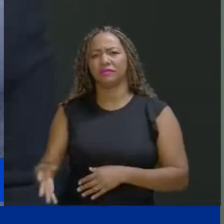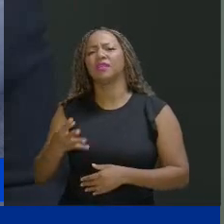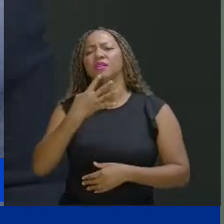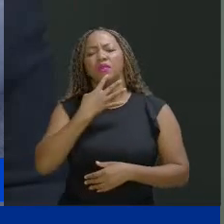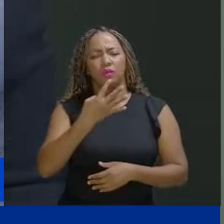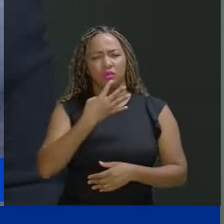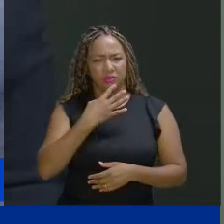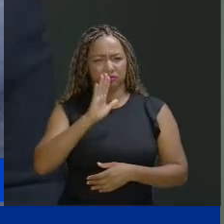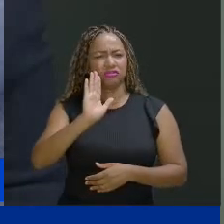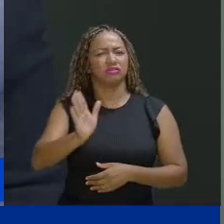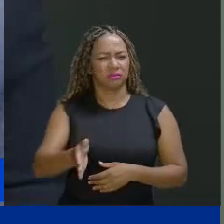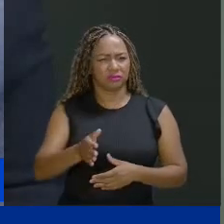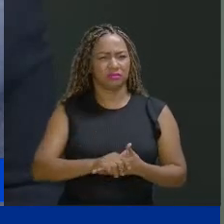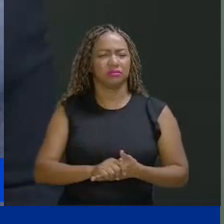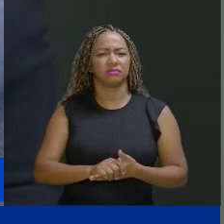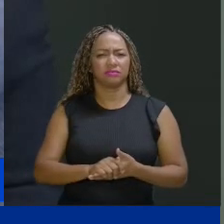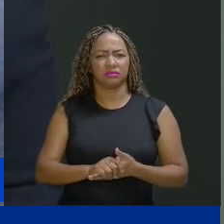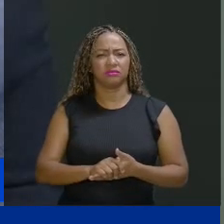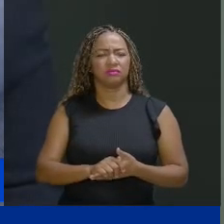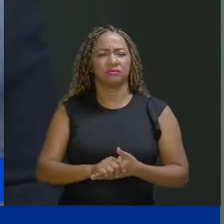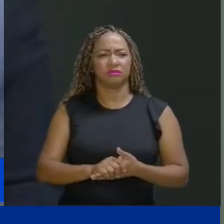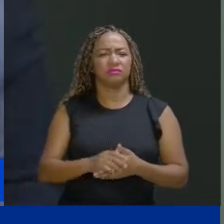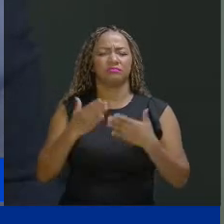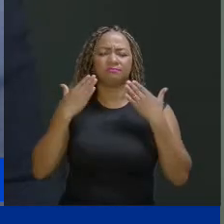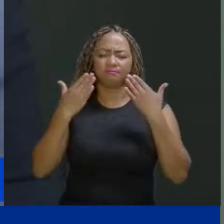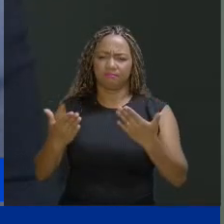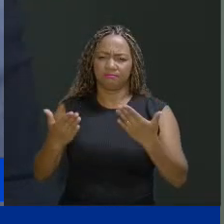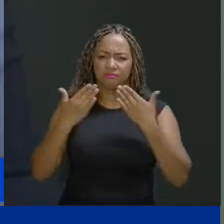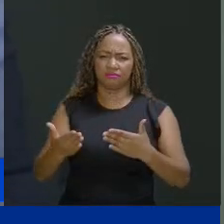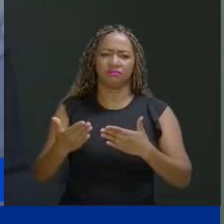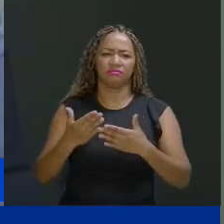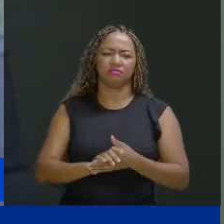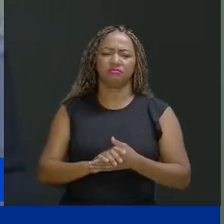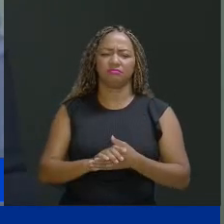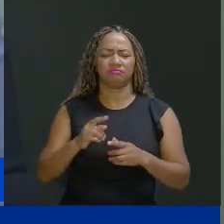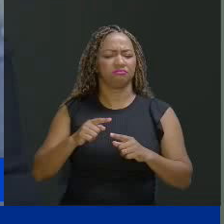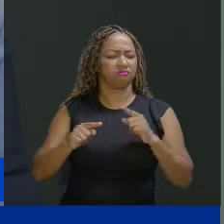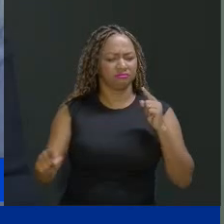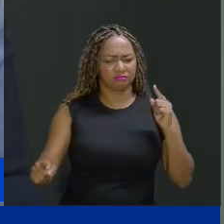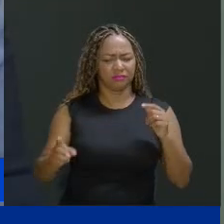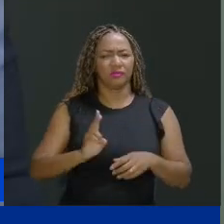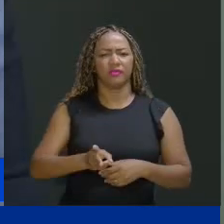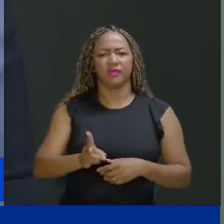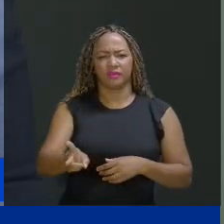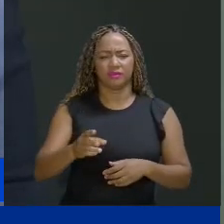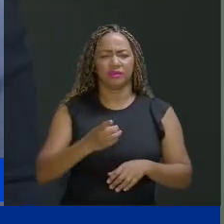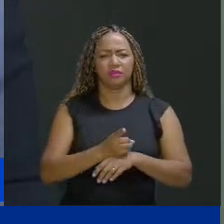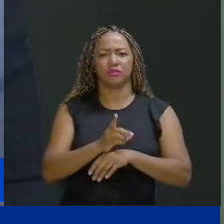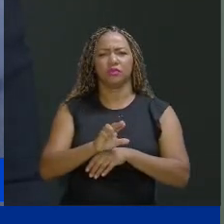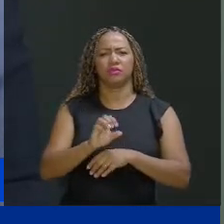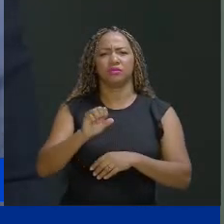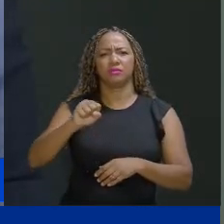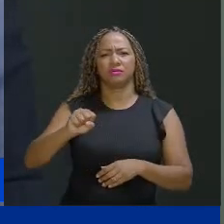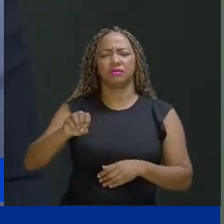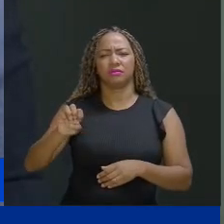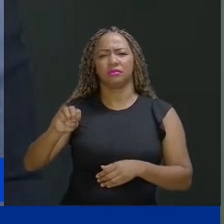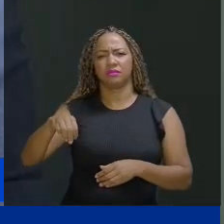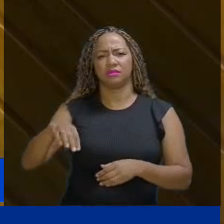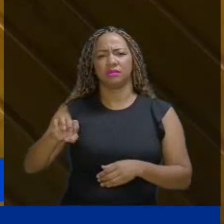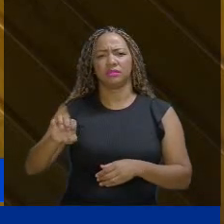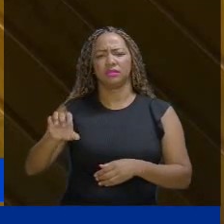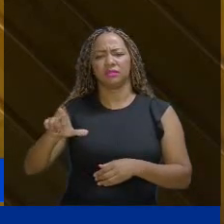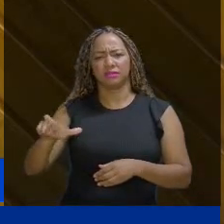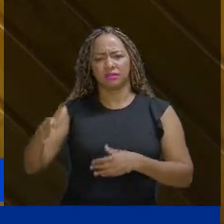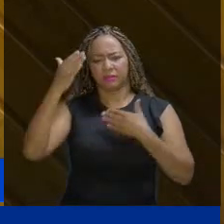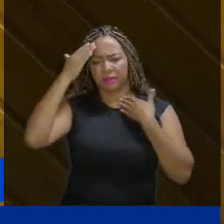conhecida a questão de ordem, de suspeição e rejeitada a unanimidade. Prossiga, doutor Samuel, tempo retomado. Obrigado,